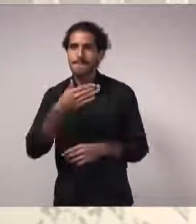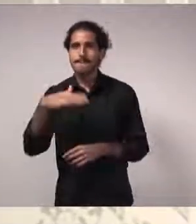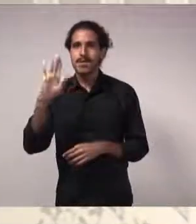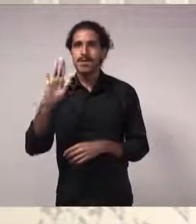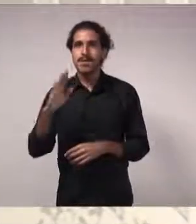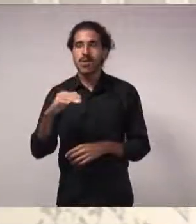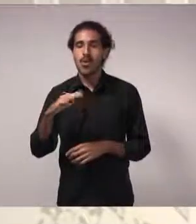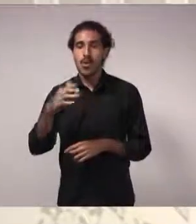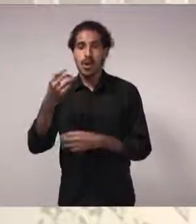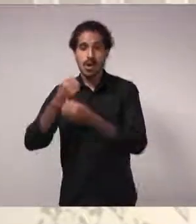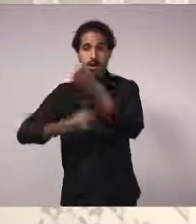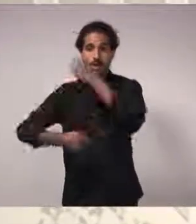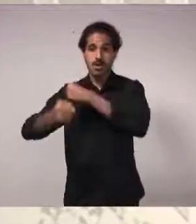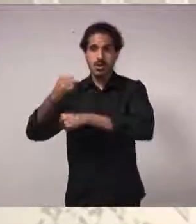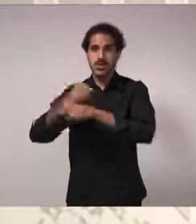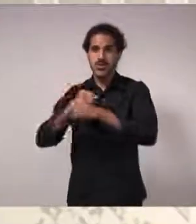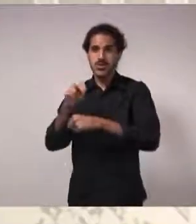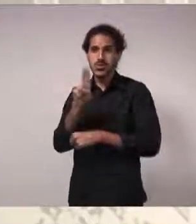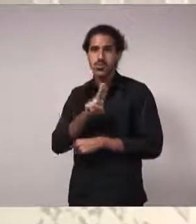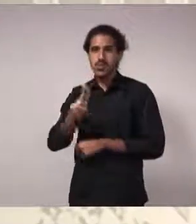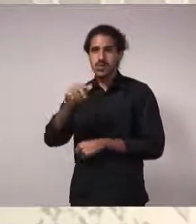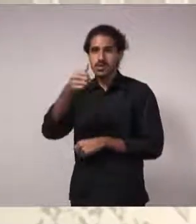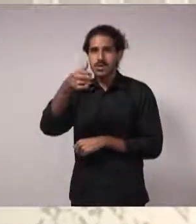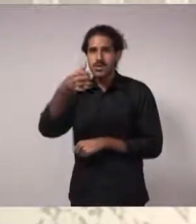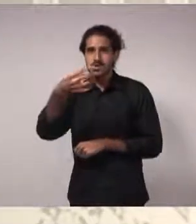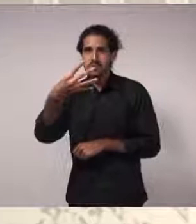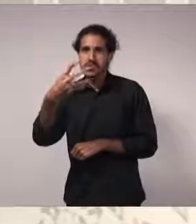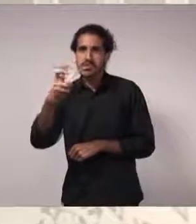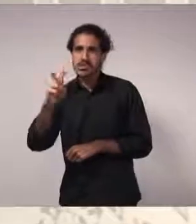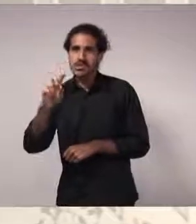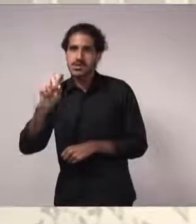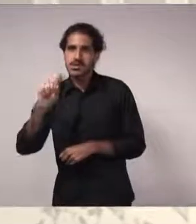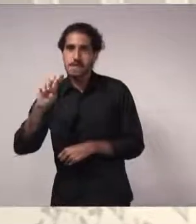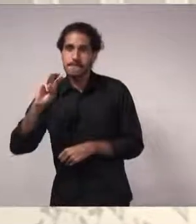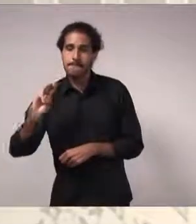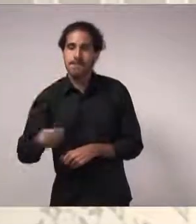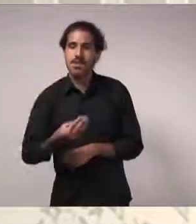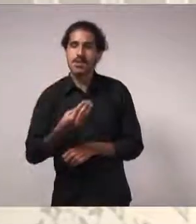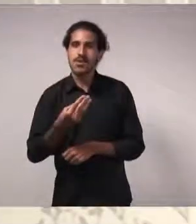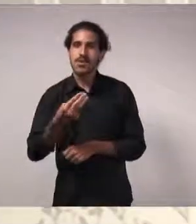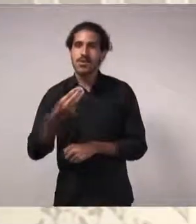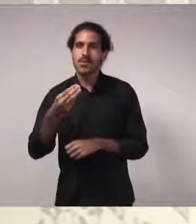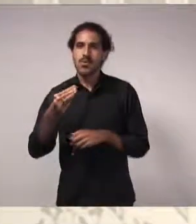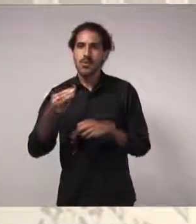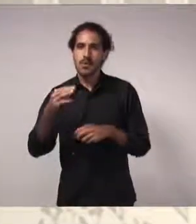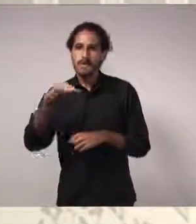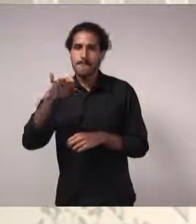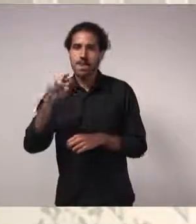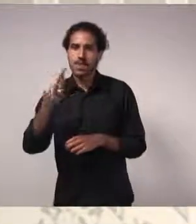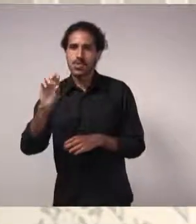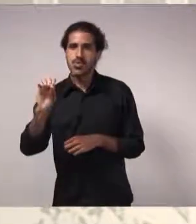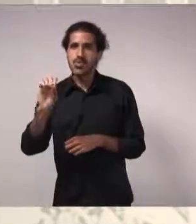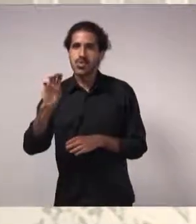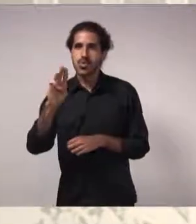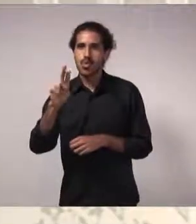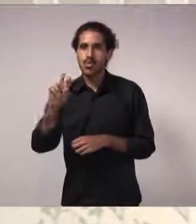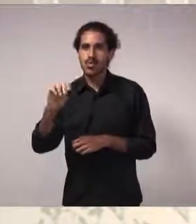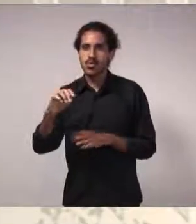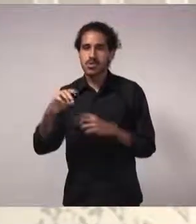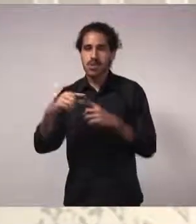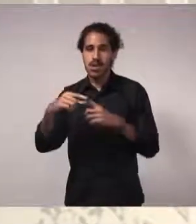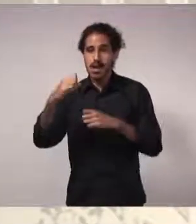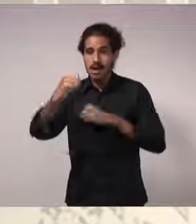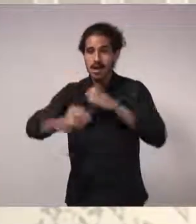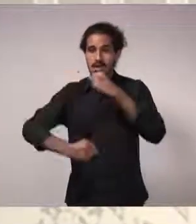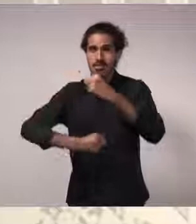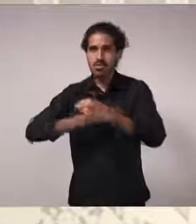nós consumimos pouco mais de 145 mil metros cúbicos, e a nossa meta é que, no ano que vem, a gente alcance